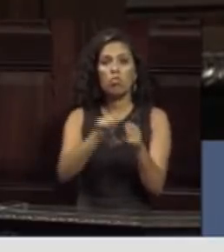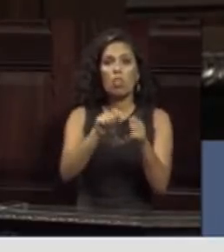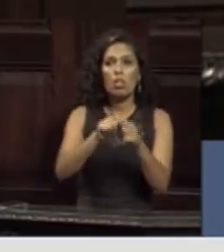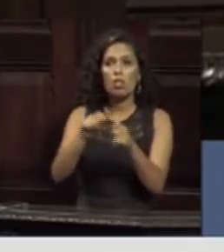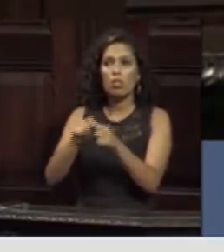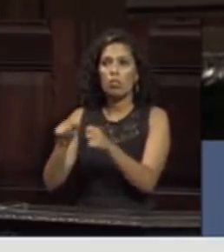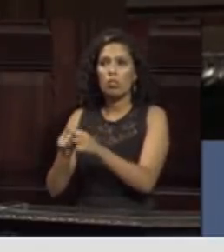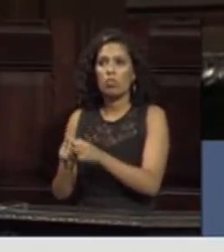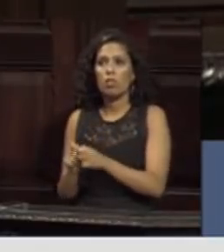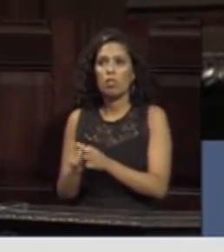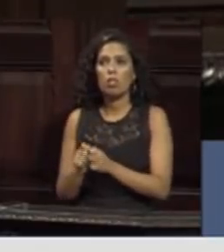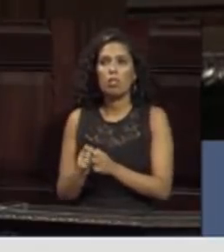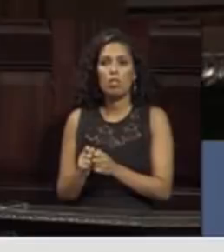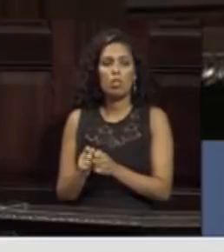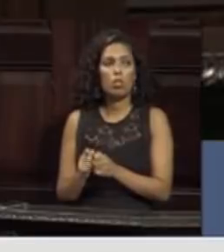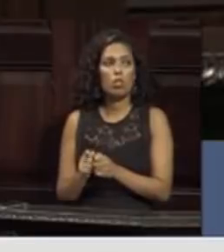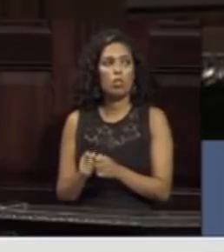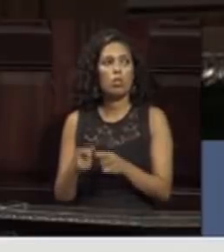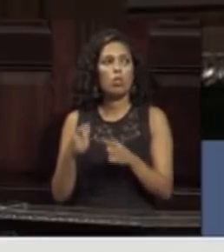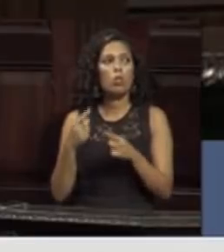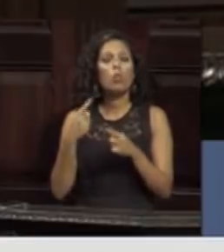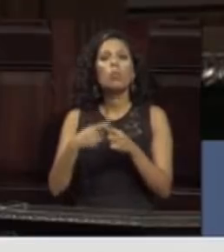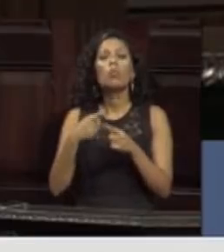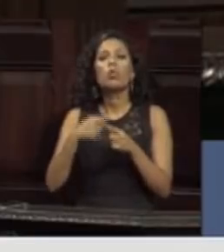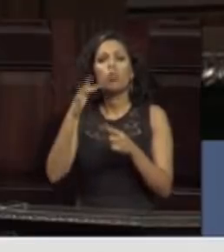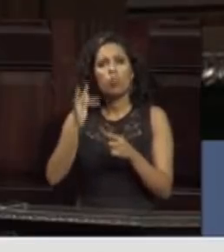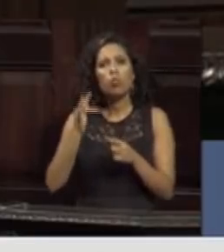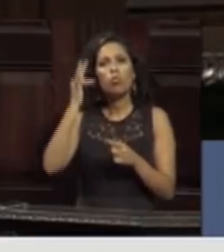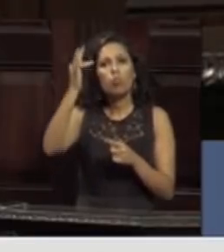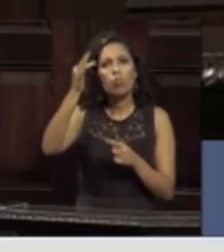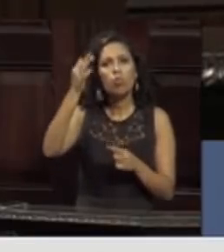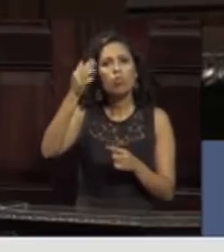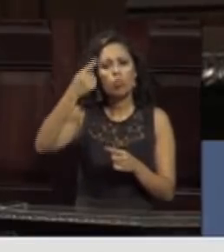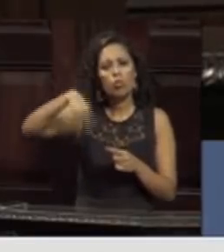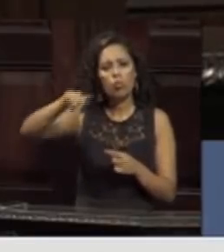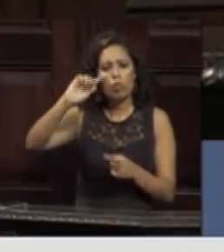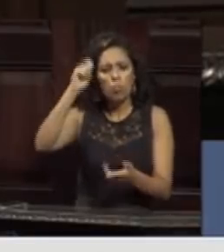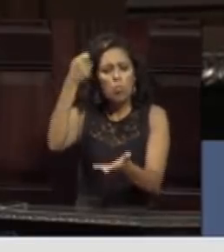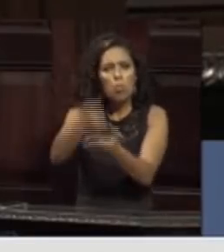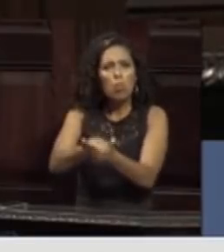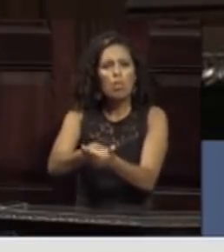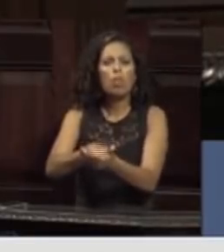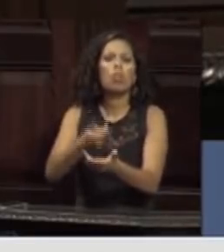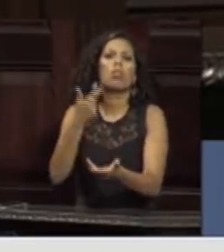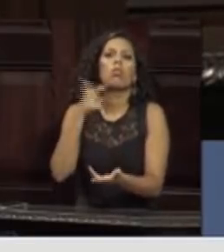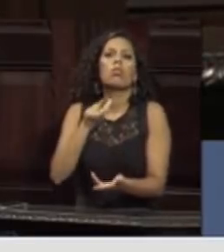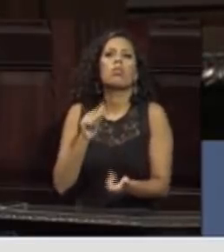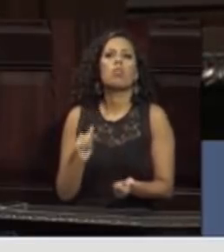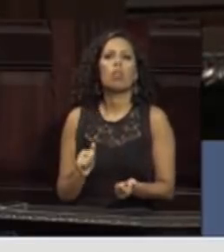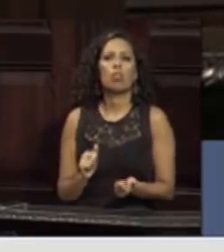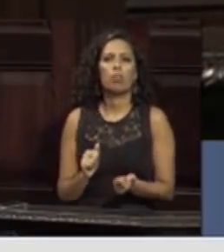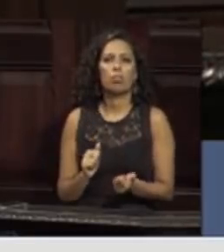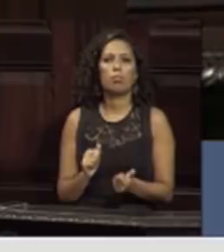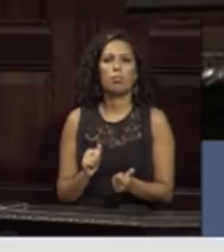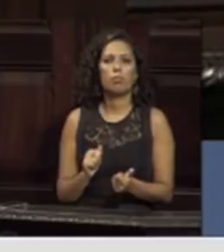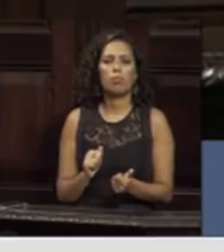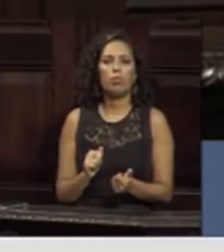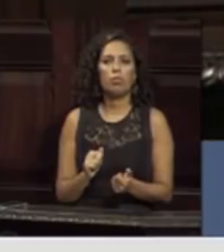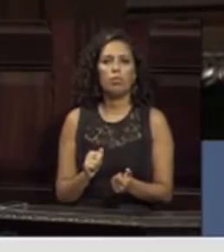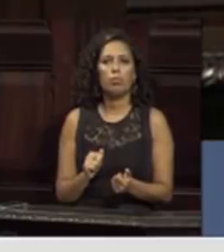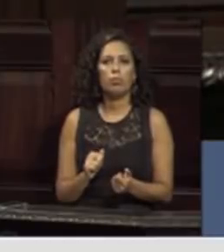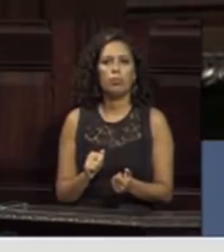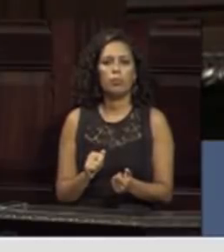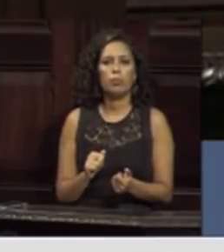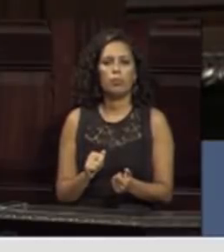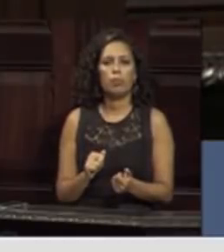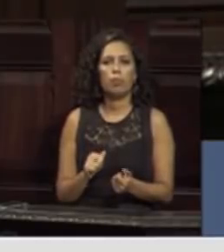cuja taxa de juro que a gente possa arcar é X. Em relação também a